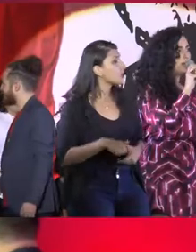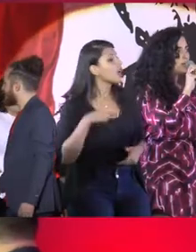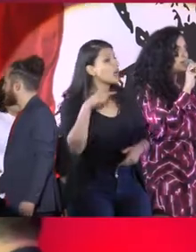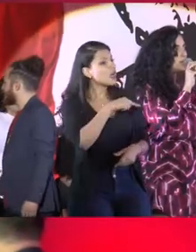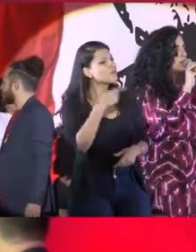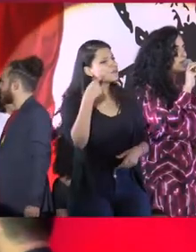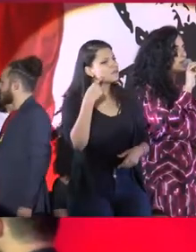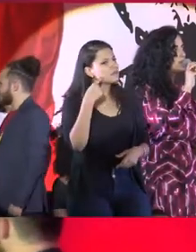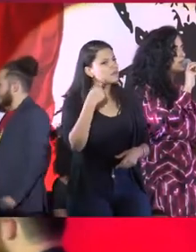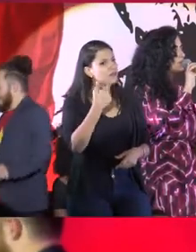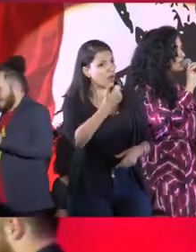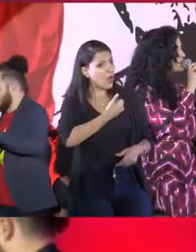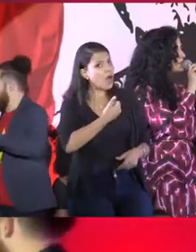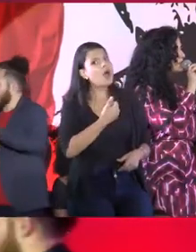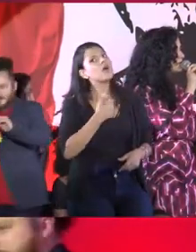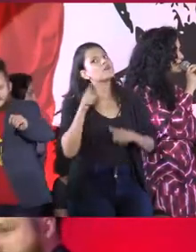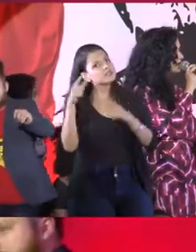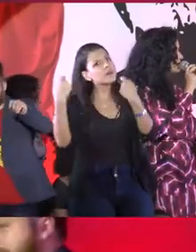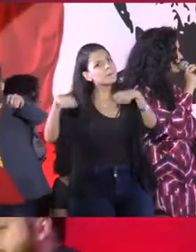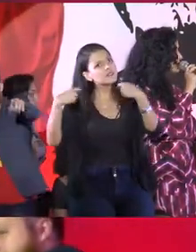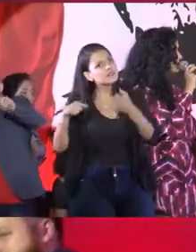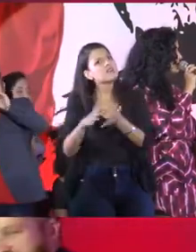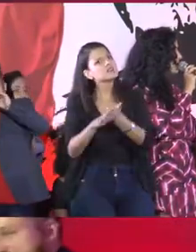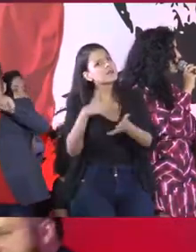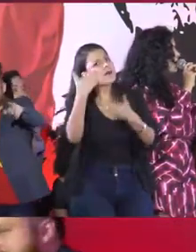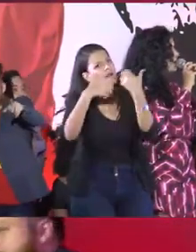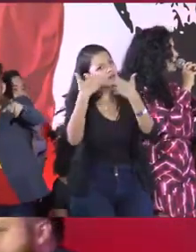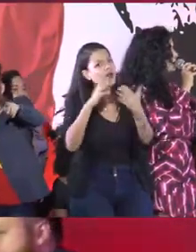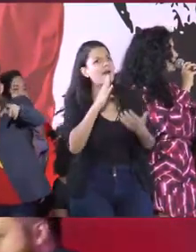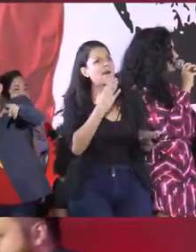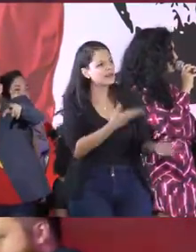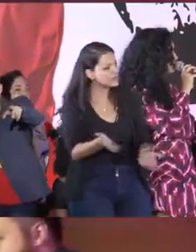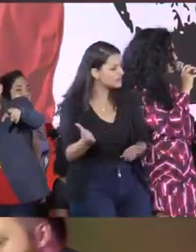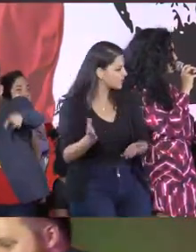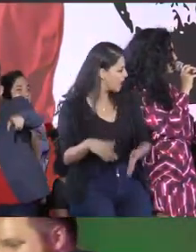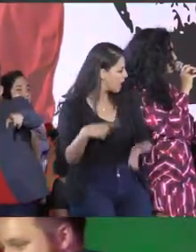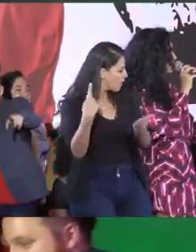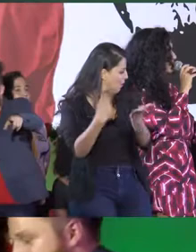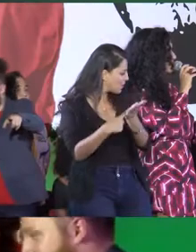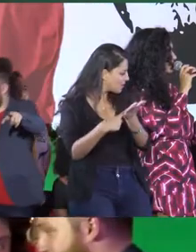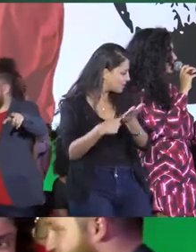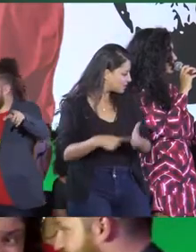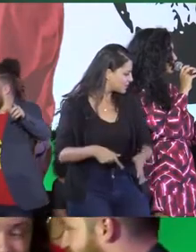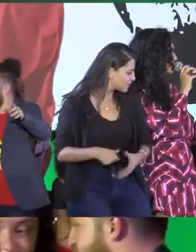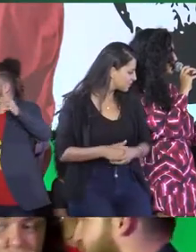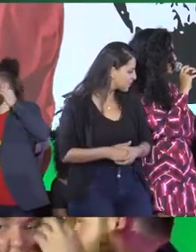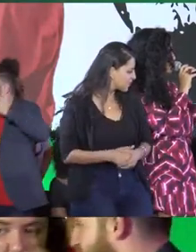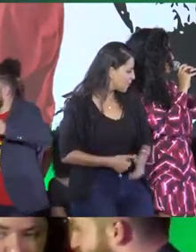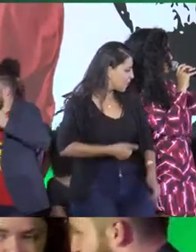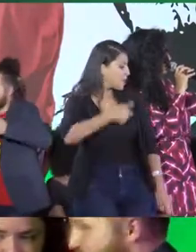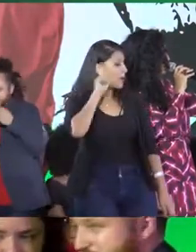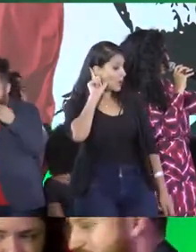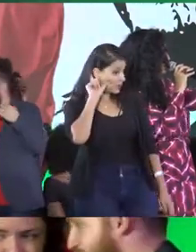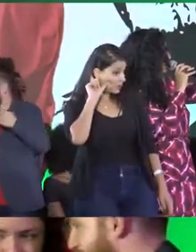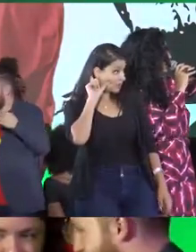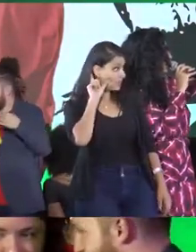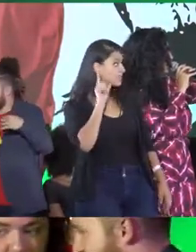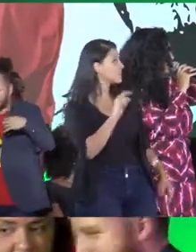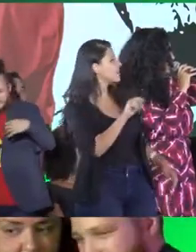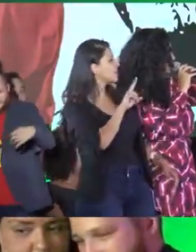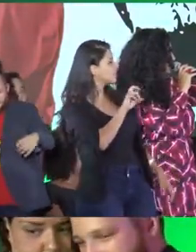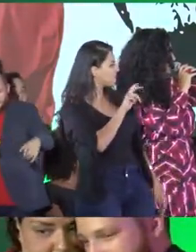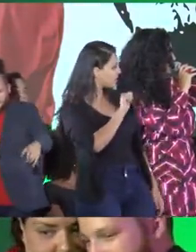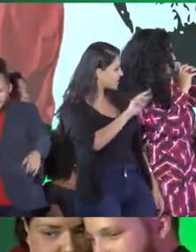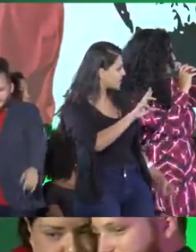falou: Aline, você tem que conhecer esse samba, você tem que cantar esse samba. Aí combinamos, ontem mesmo, Wagner,